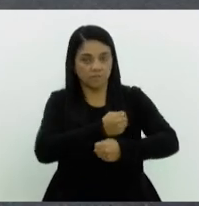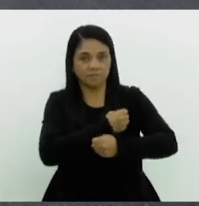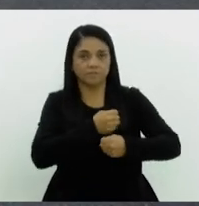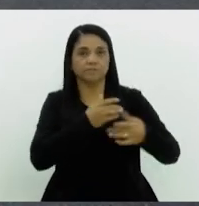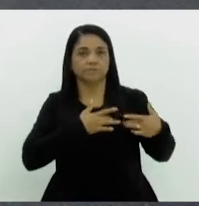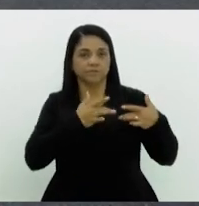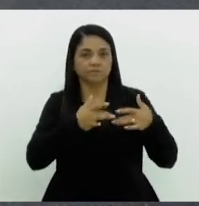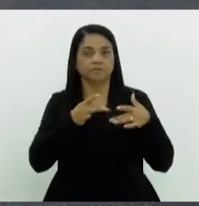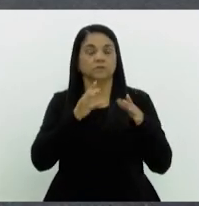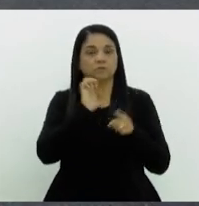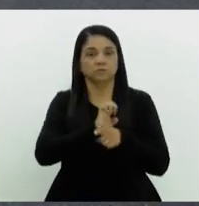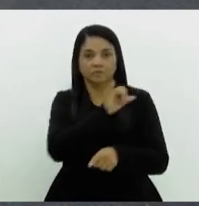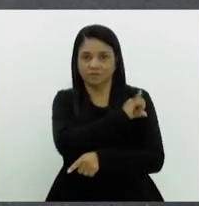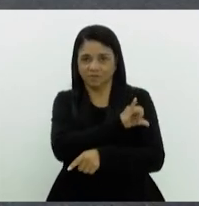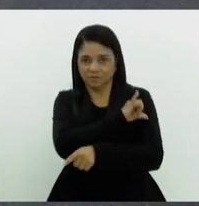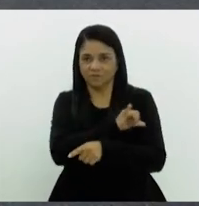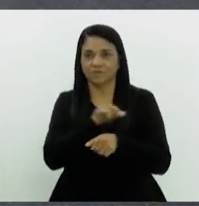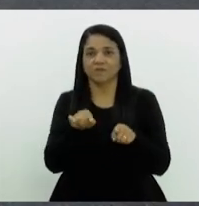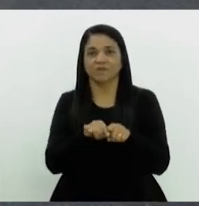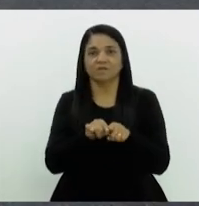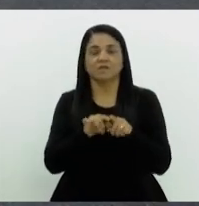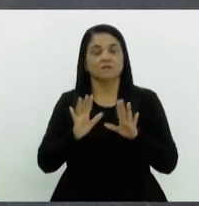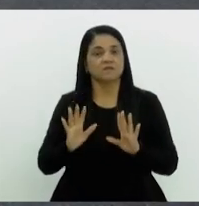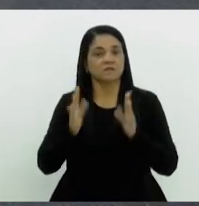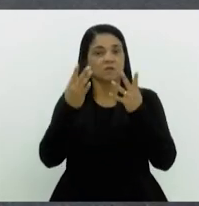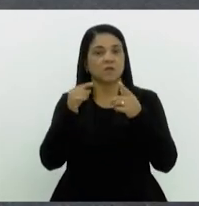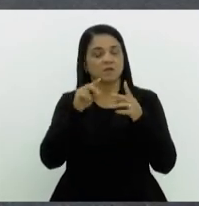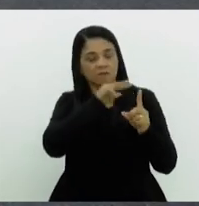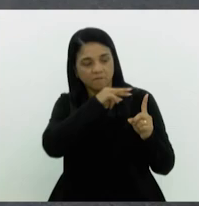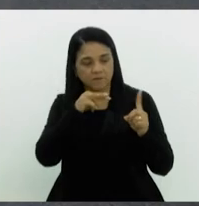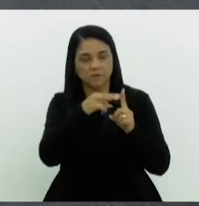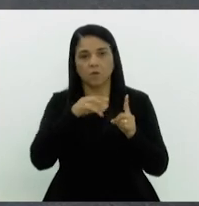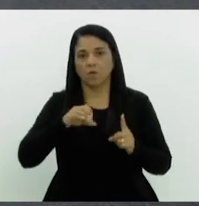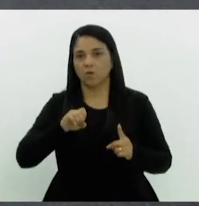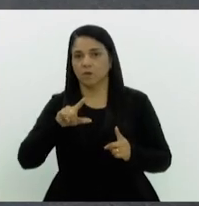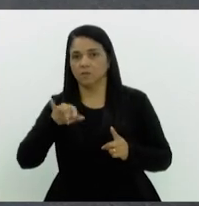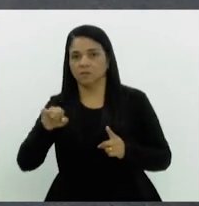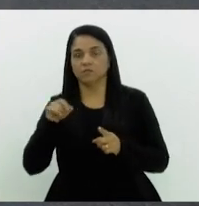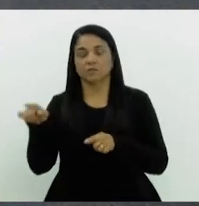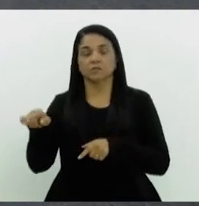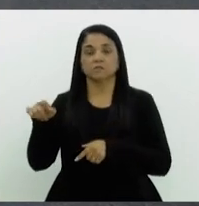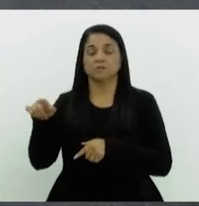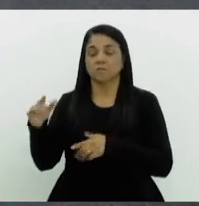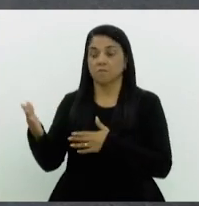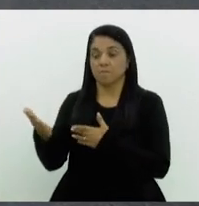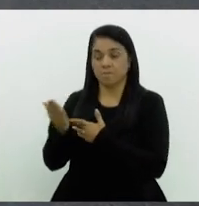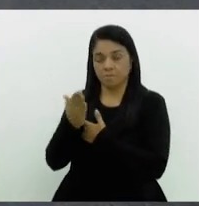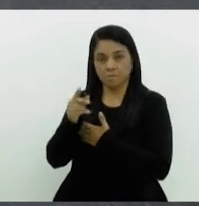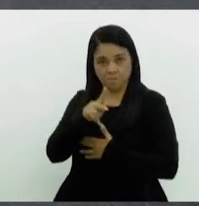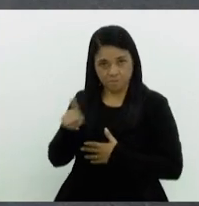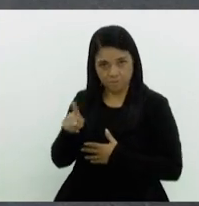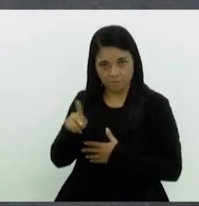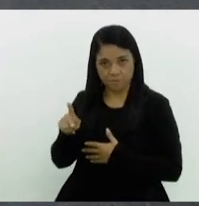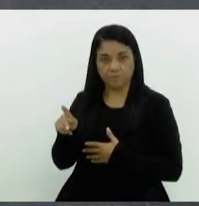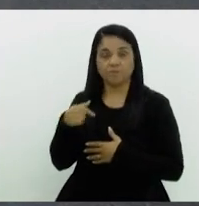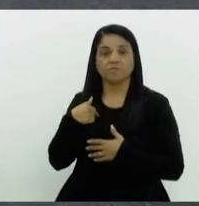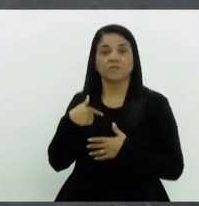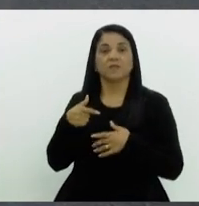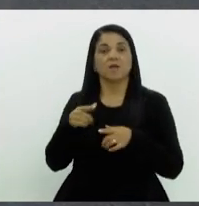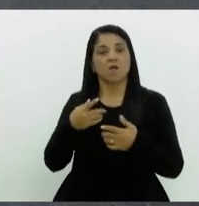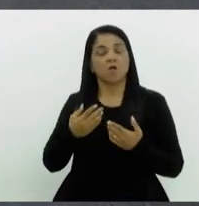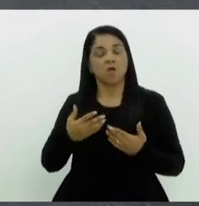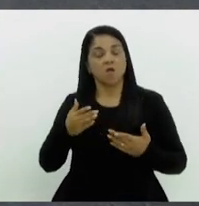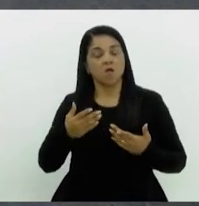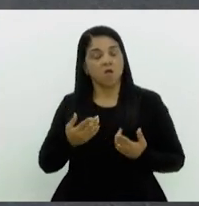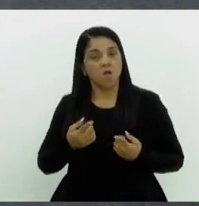Então, também saudar que, a partir dessa visão holística que André Trigueiro me deu, o combate à fome ele é fundamental